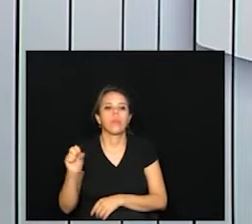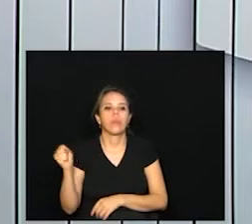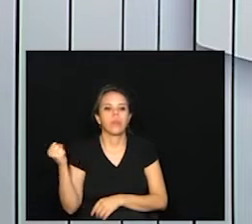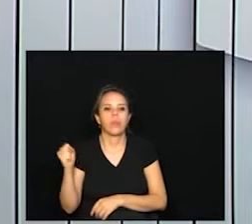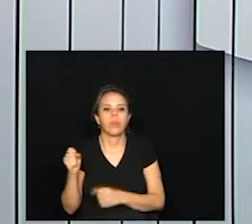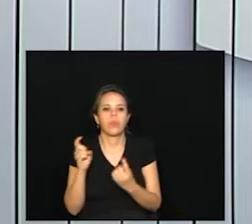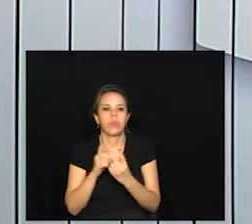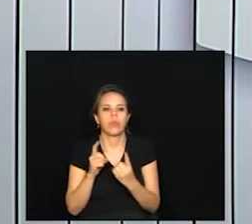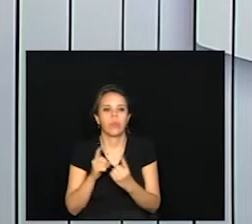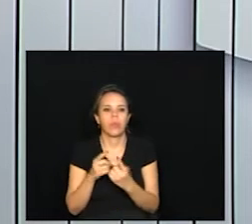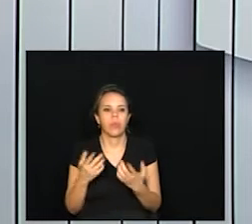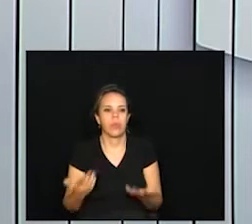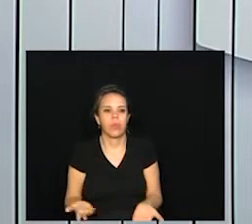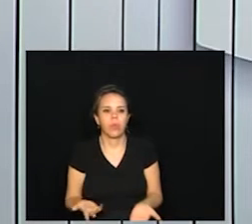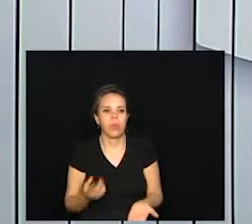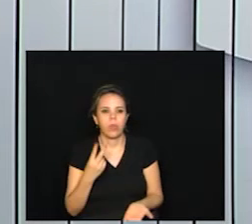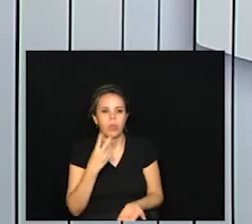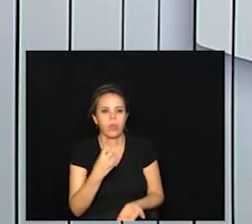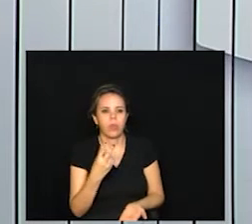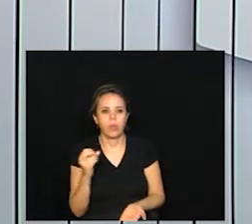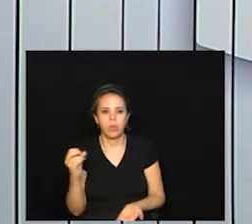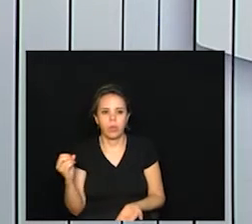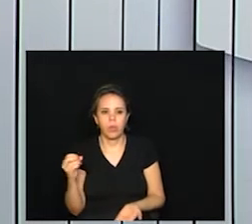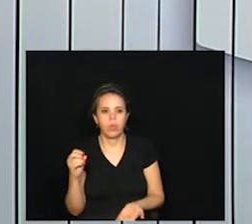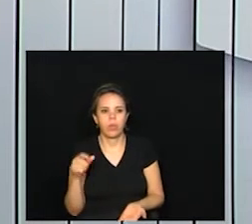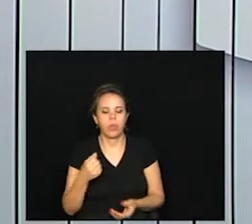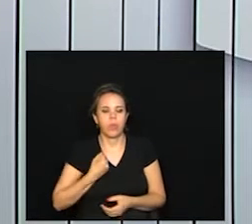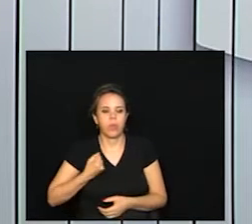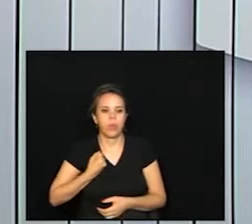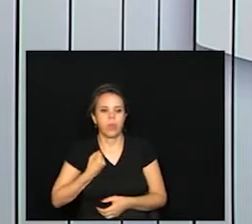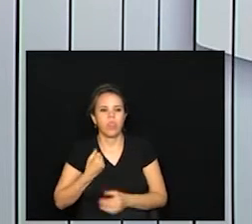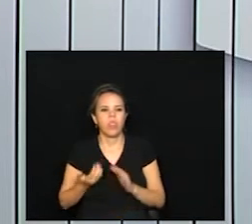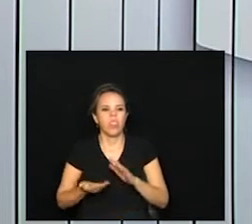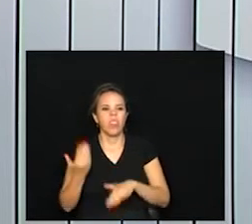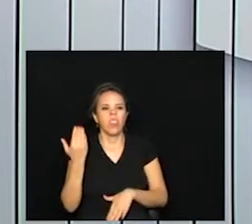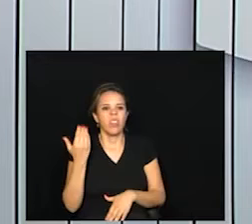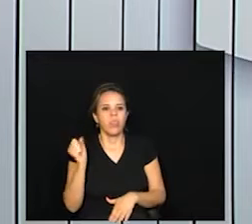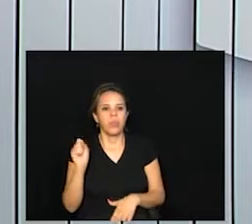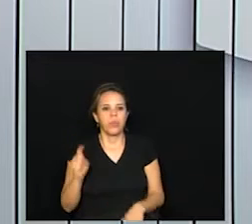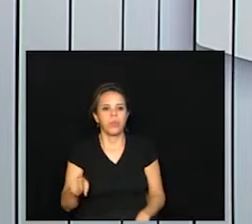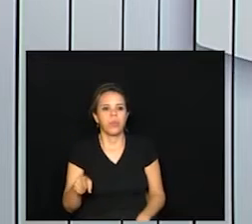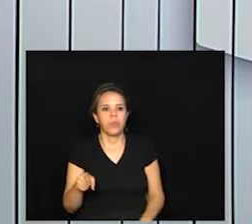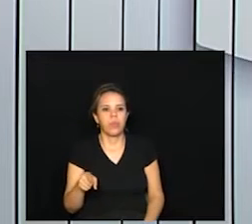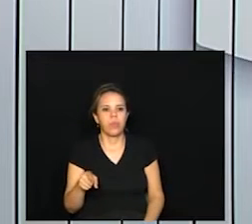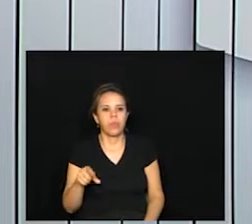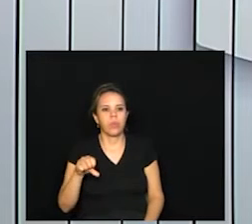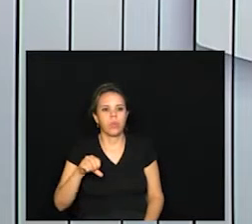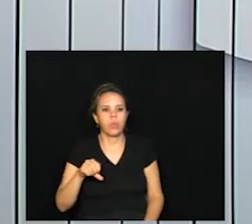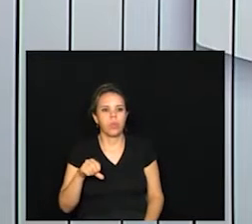5.098 atendimentos. Em 2020, este número já subiu para